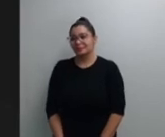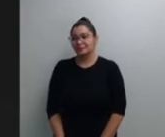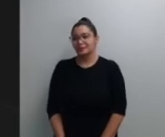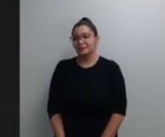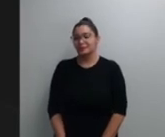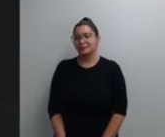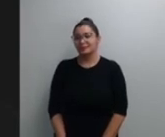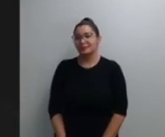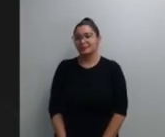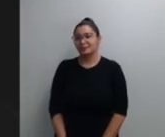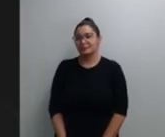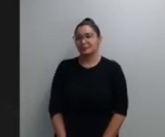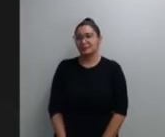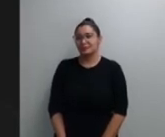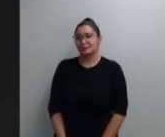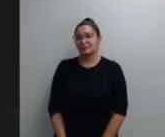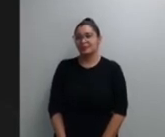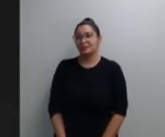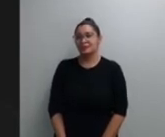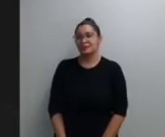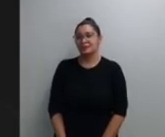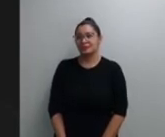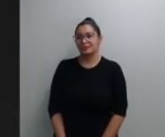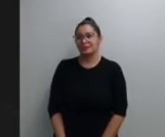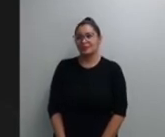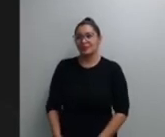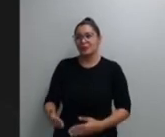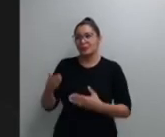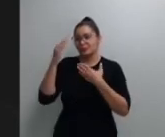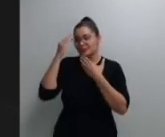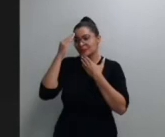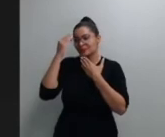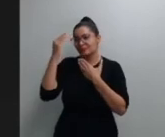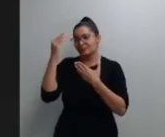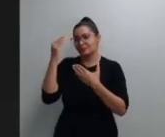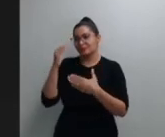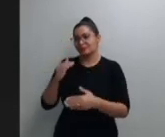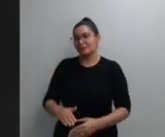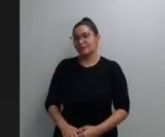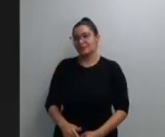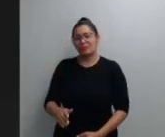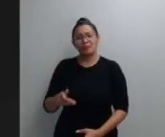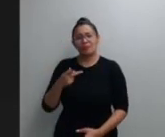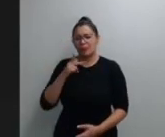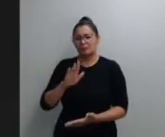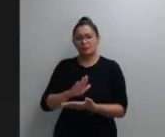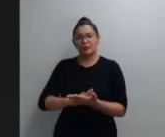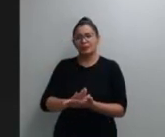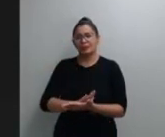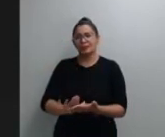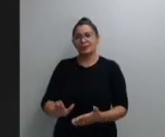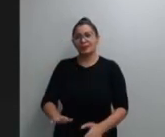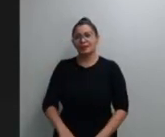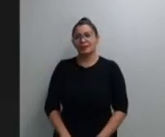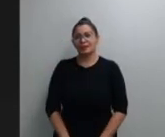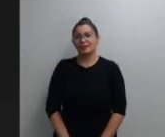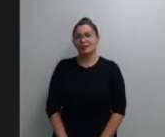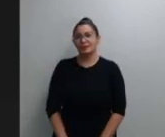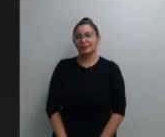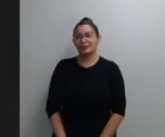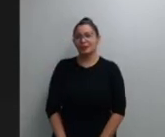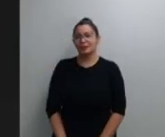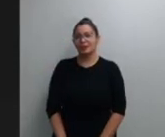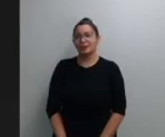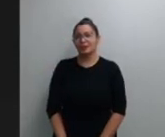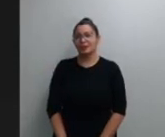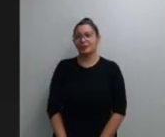Napoleão por favor continua com a palavra obrigado nada a você mais nada pois não então na